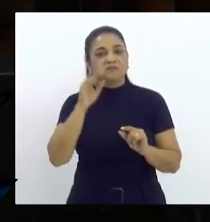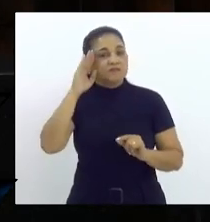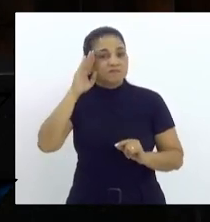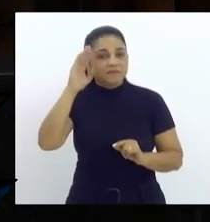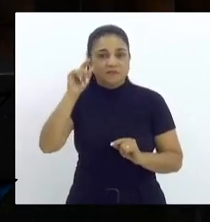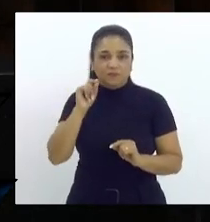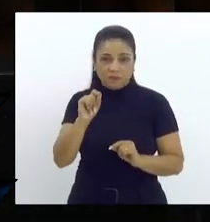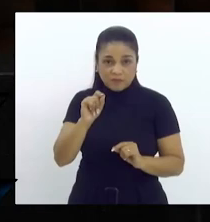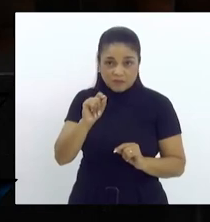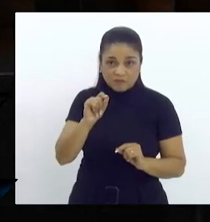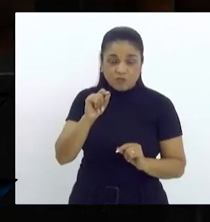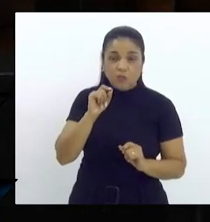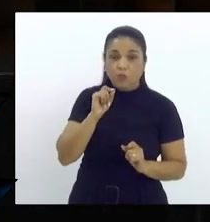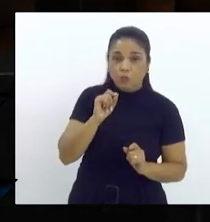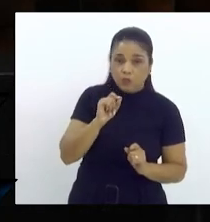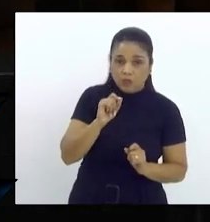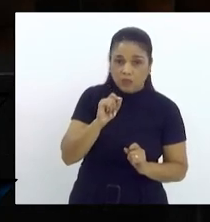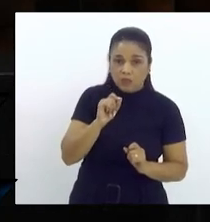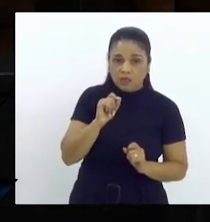principalmente, mas não só,